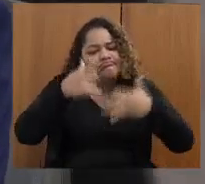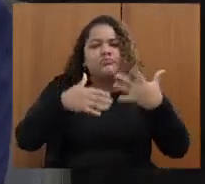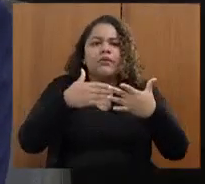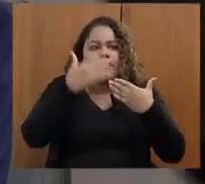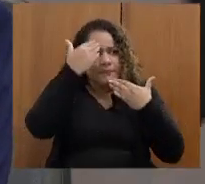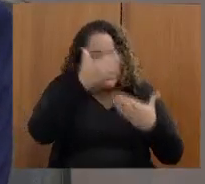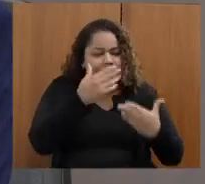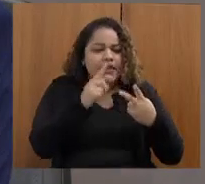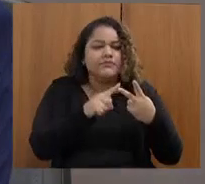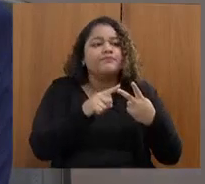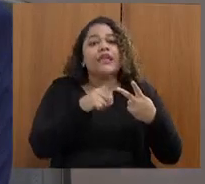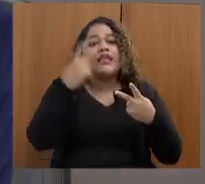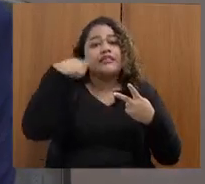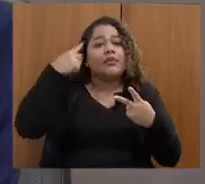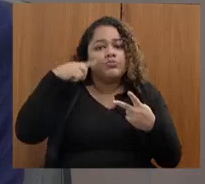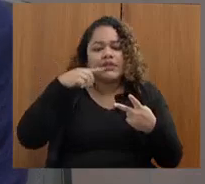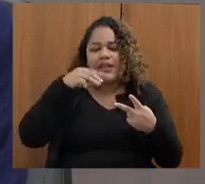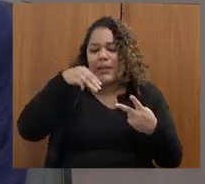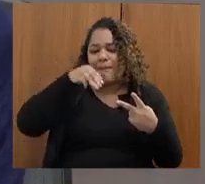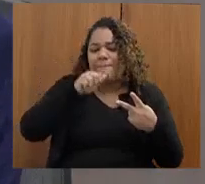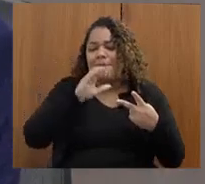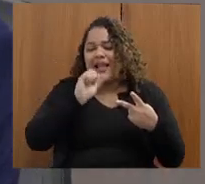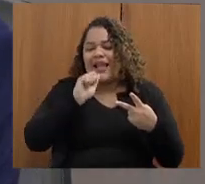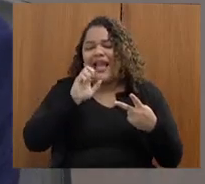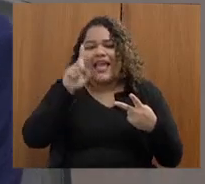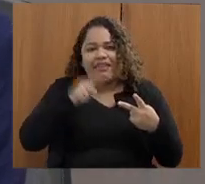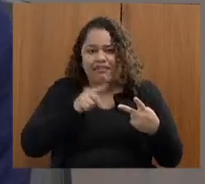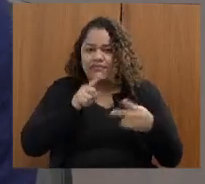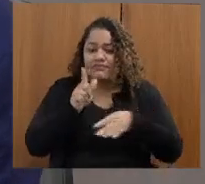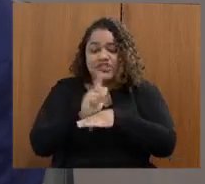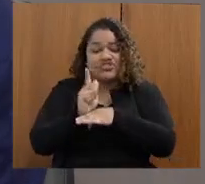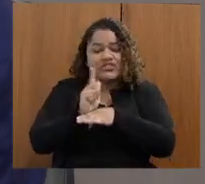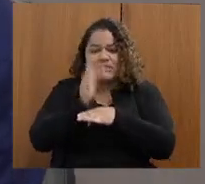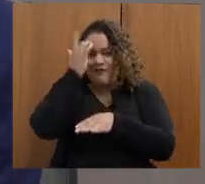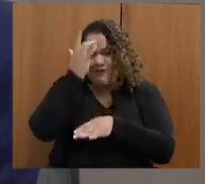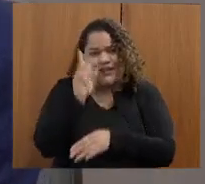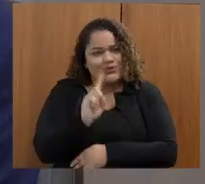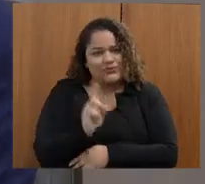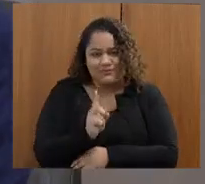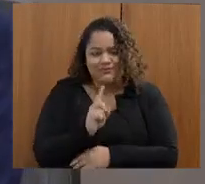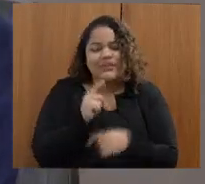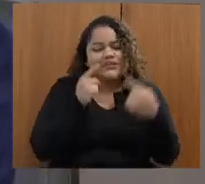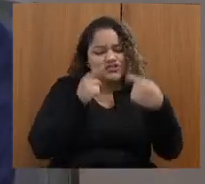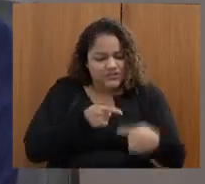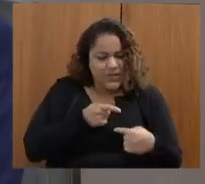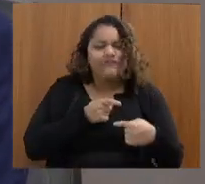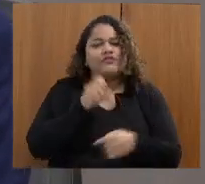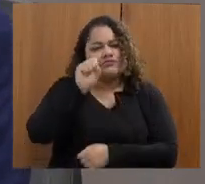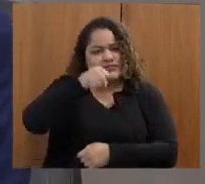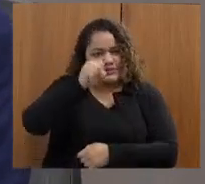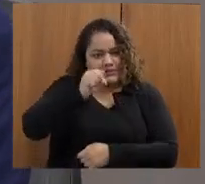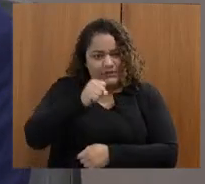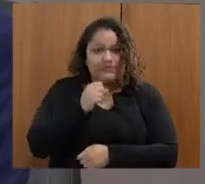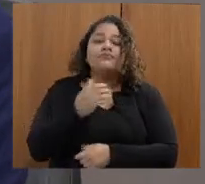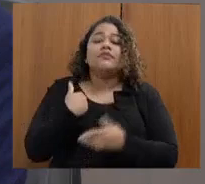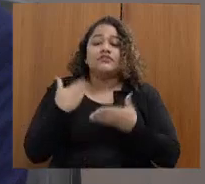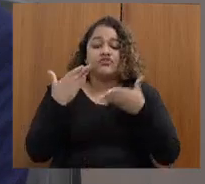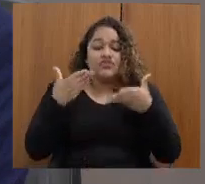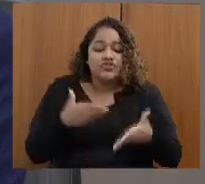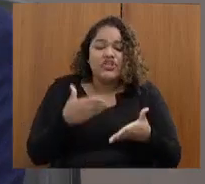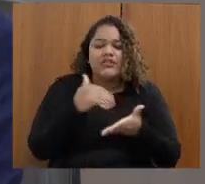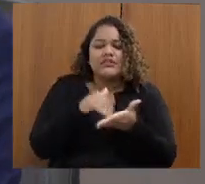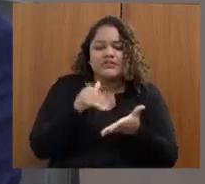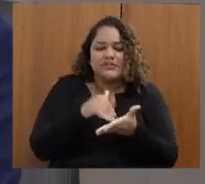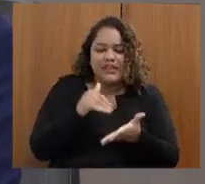quero aqui dizer para senhora que gestão nunca é fácil né a gente tem vários desafios e realmente quando a gente chega na Secretaria do Estado de